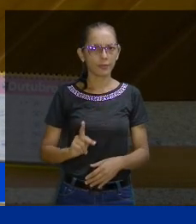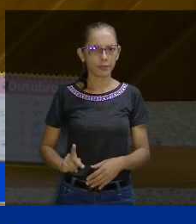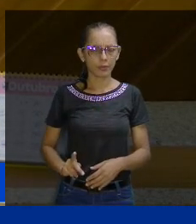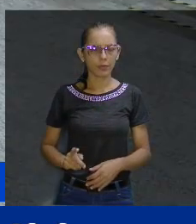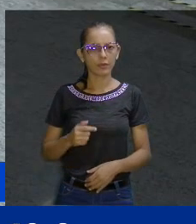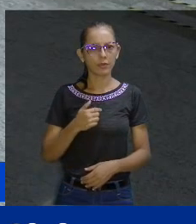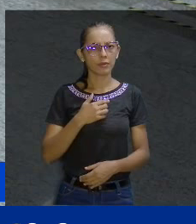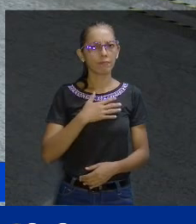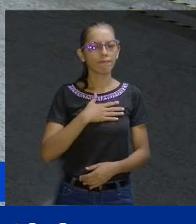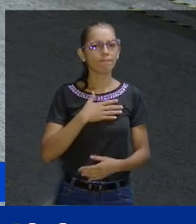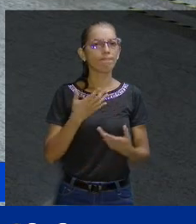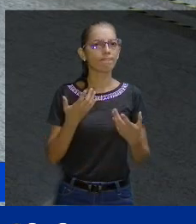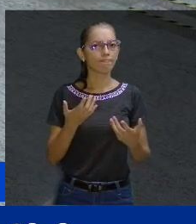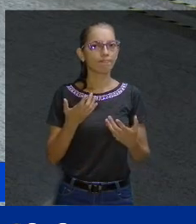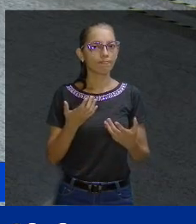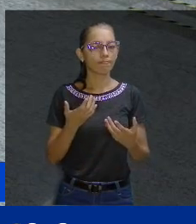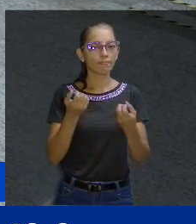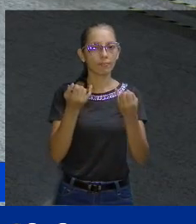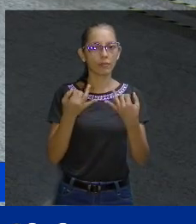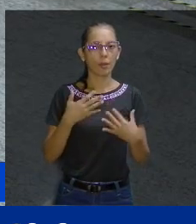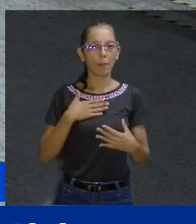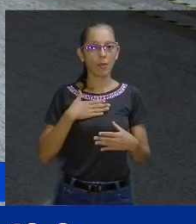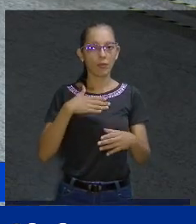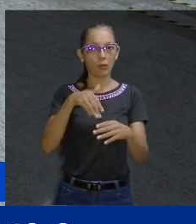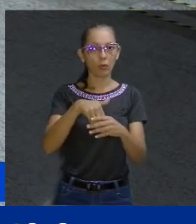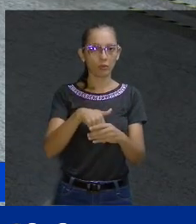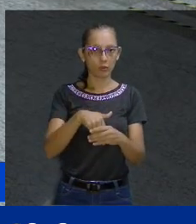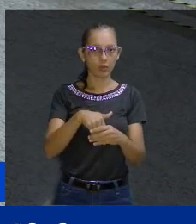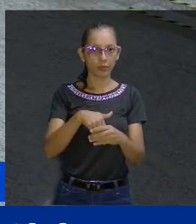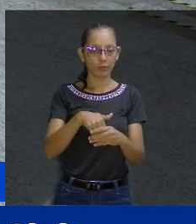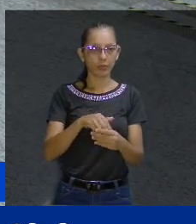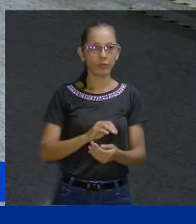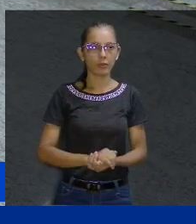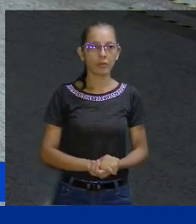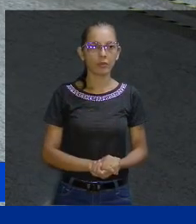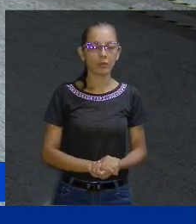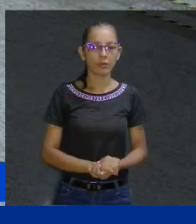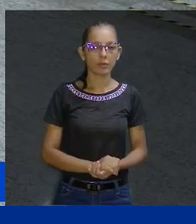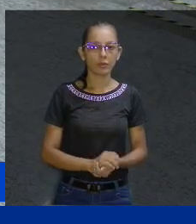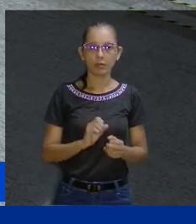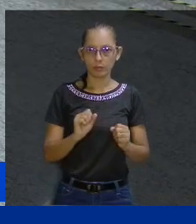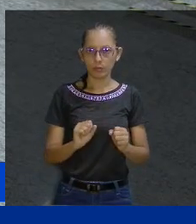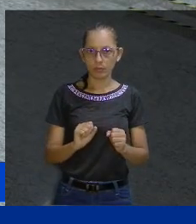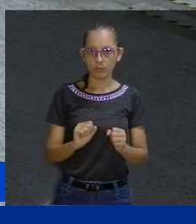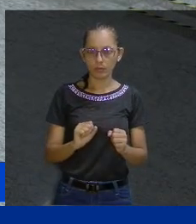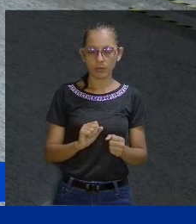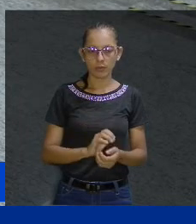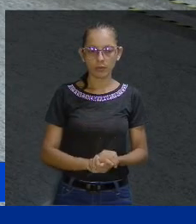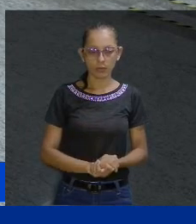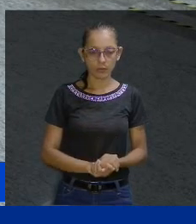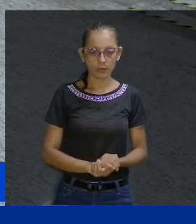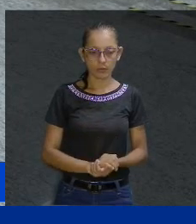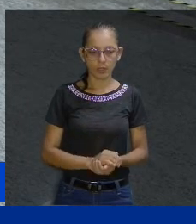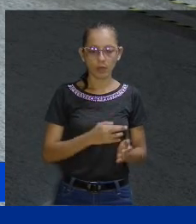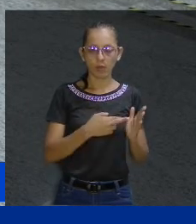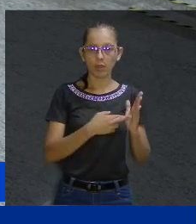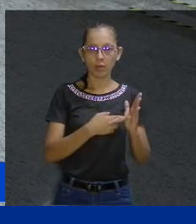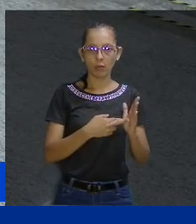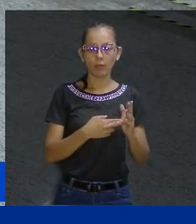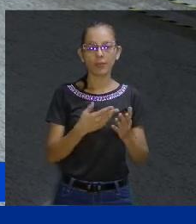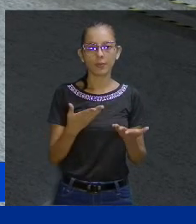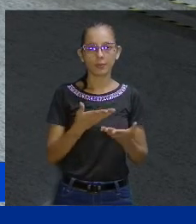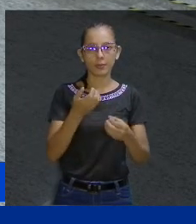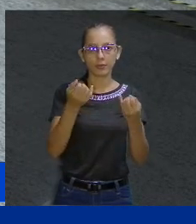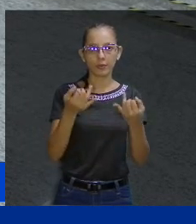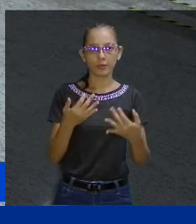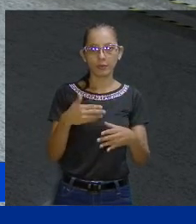de fazer um esclarecimento do meu voto antes de dar continuidade. Pode ser? Claro, o senhor é o relator, fique à vontade.